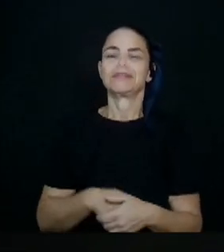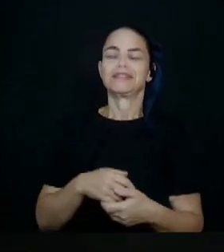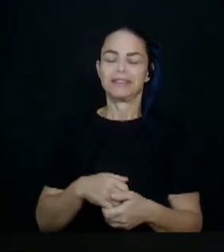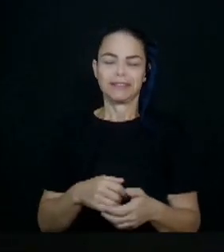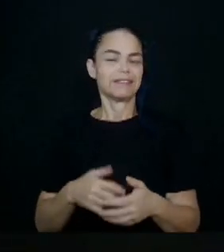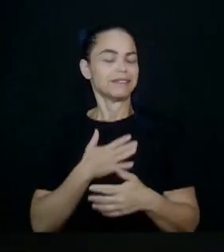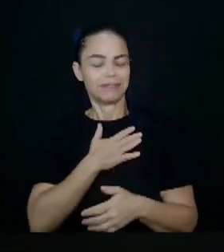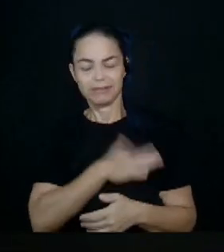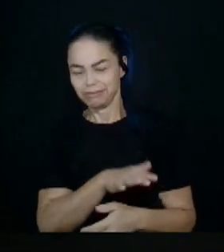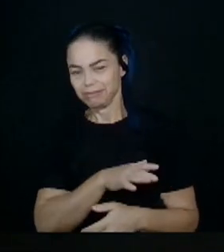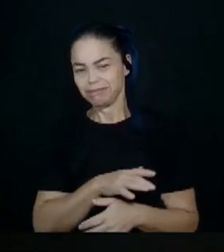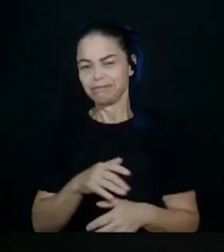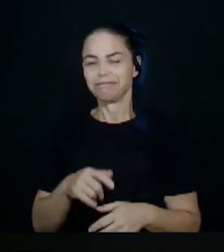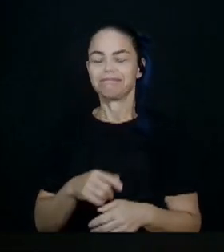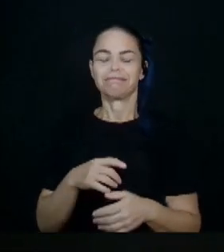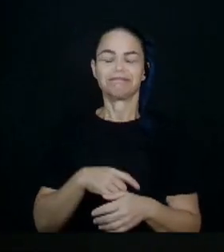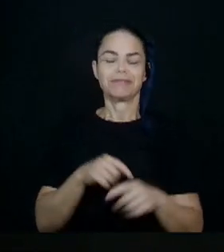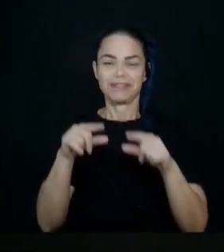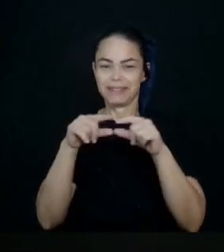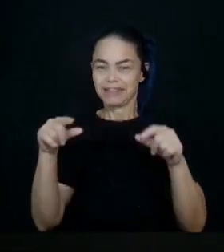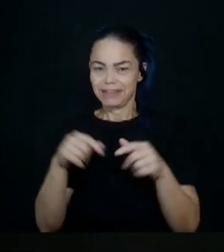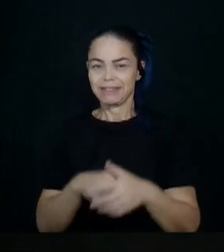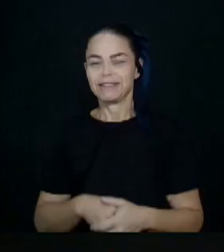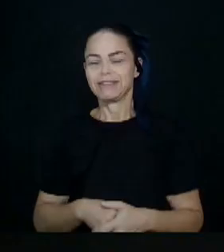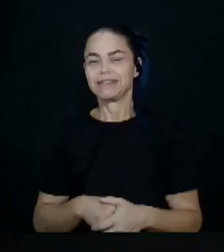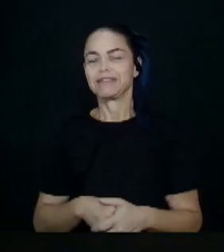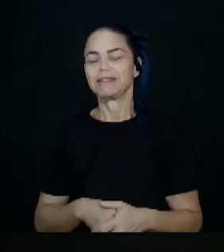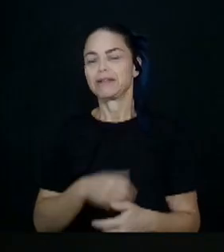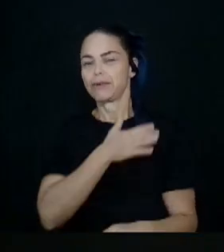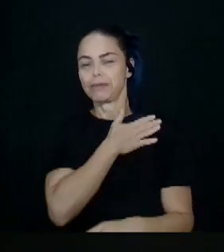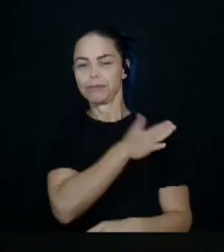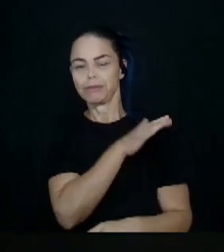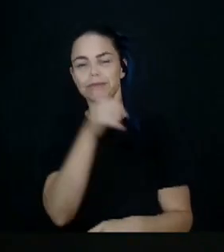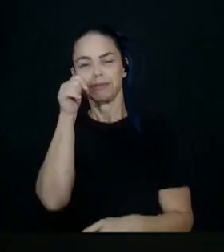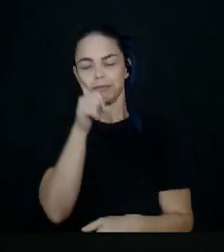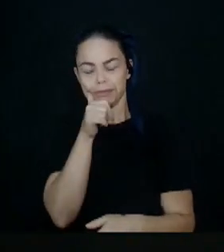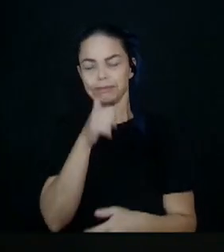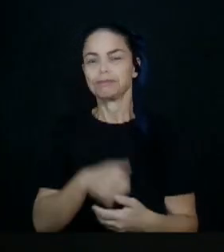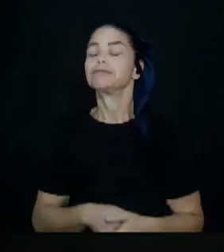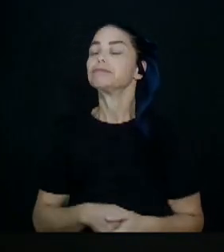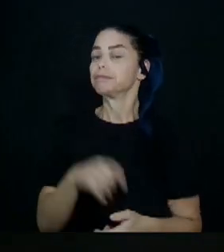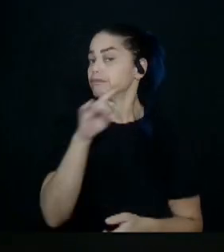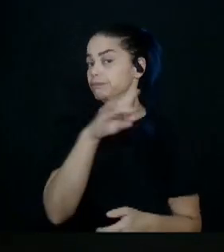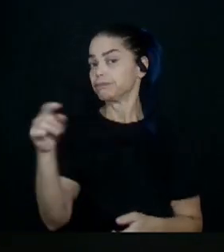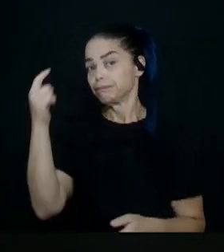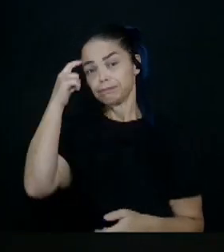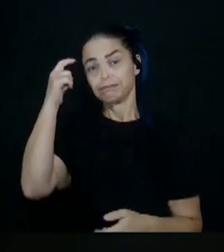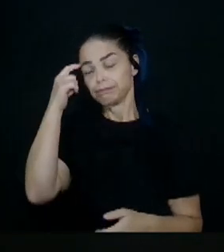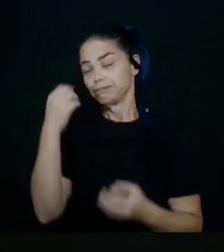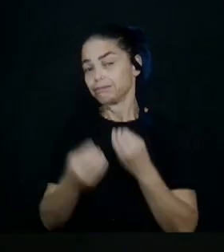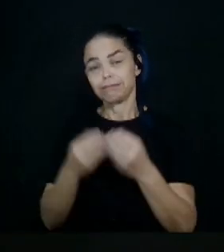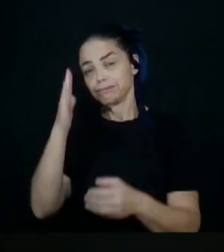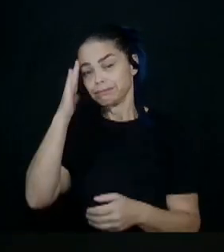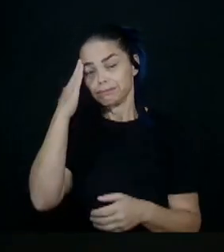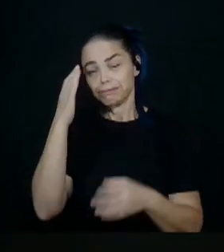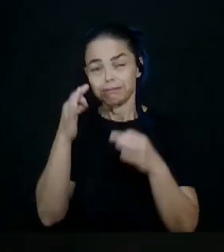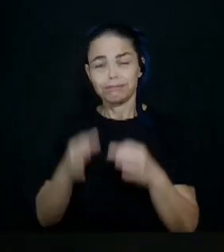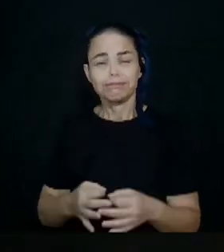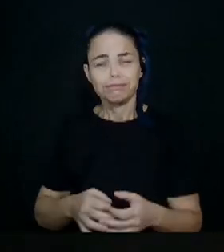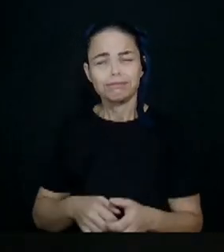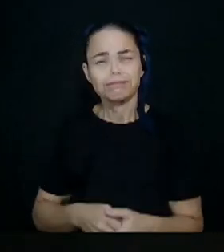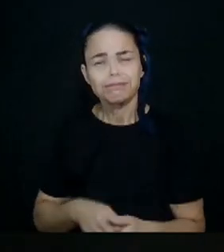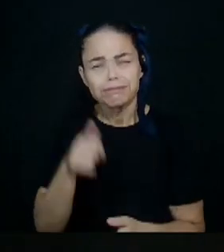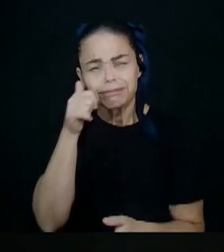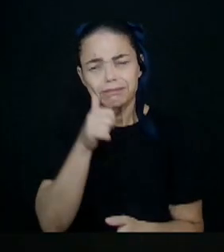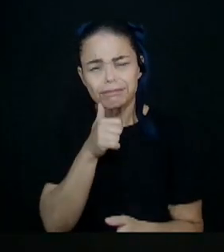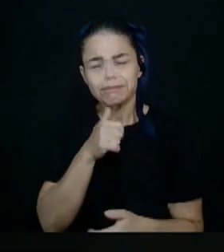dessa fala. Eu acho que isso é um preconceito muito grande, mas enfim, cada um pensa da forma que entende que é certo, né? Mulher no trânsito,